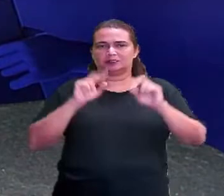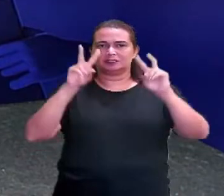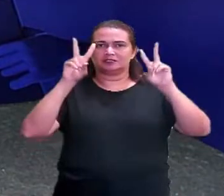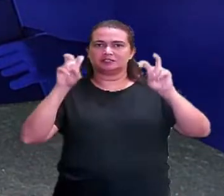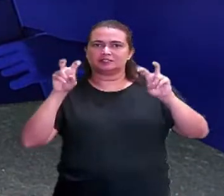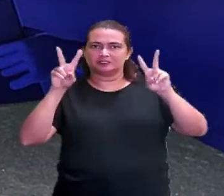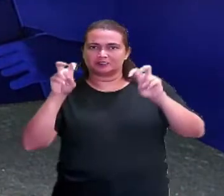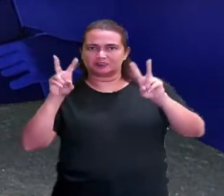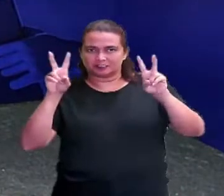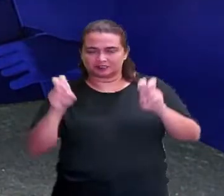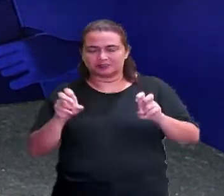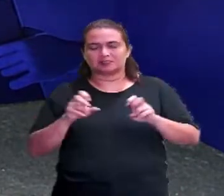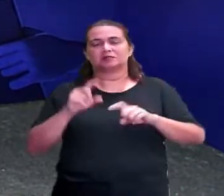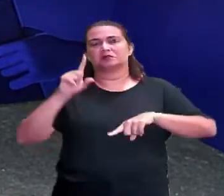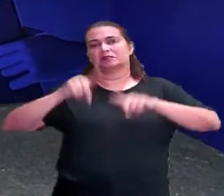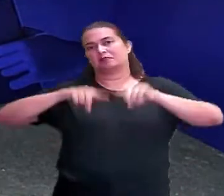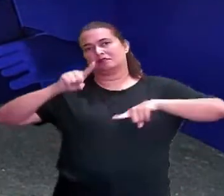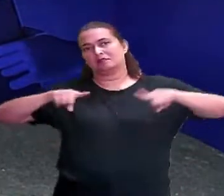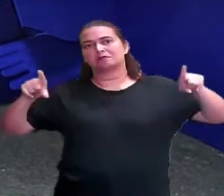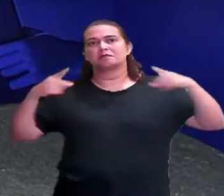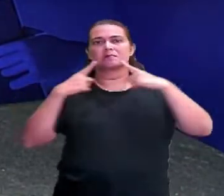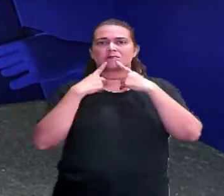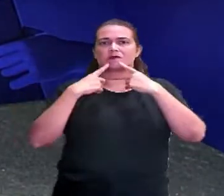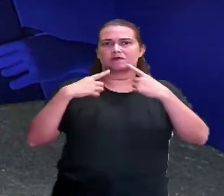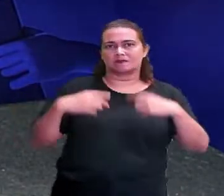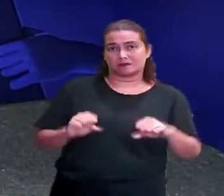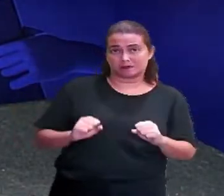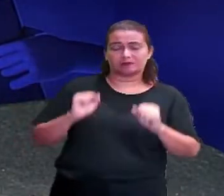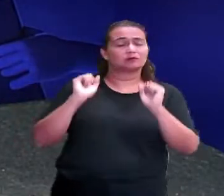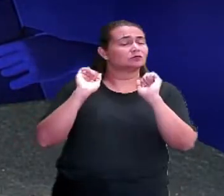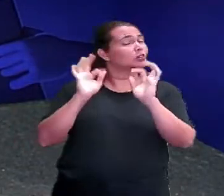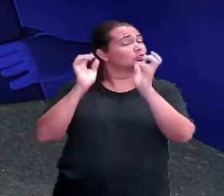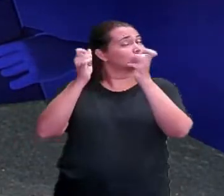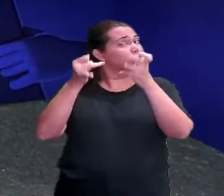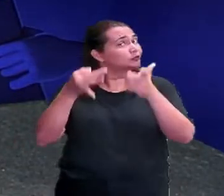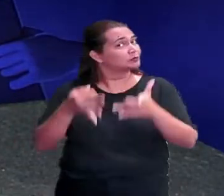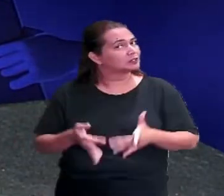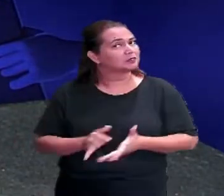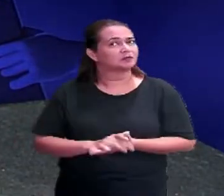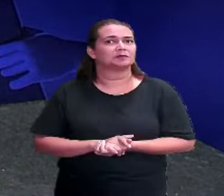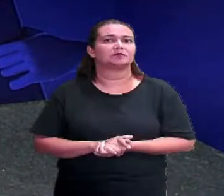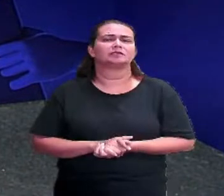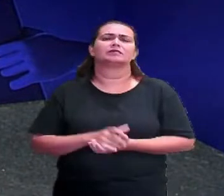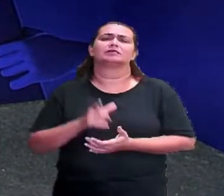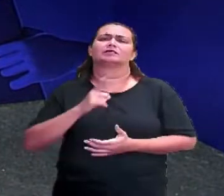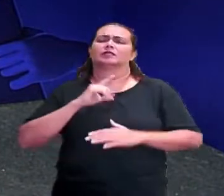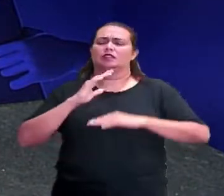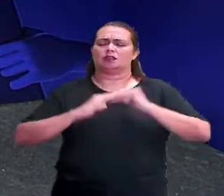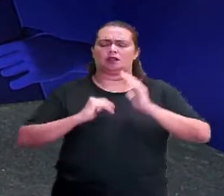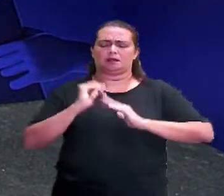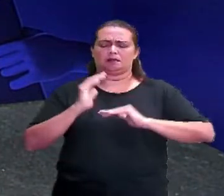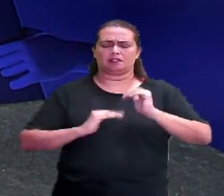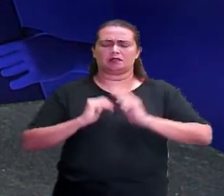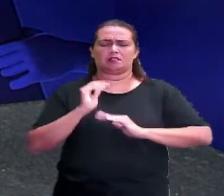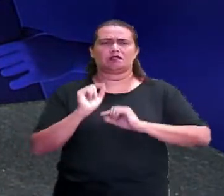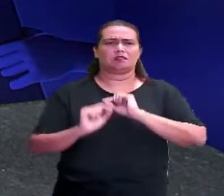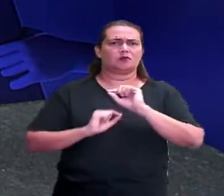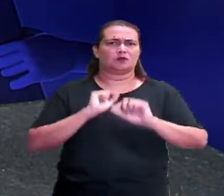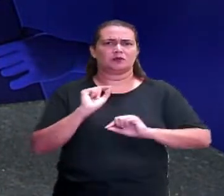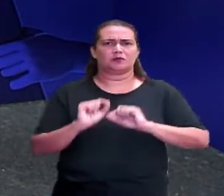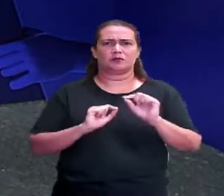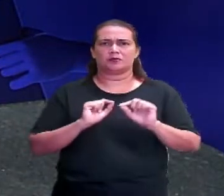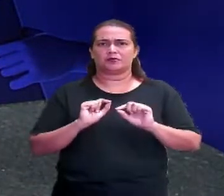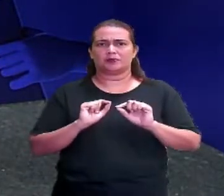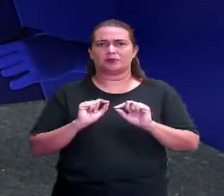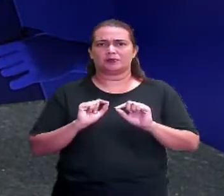nesse conteúdo das variedades linguísticas, como eu falei. Então, olha só, nós temos aqui algumas habilidades, Uma delas é relacionar a